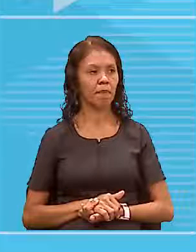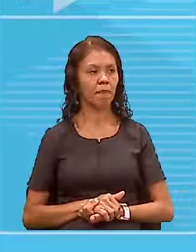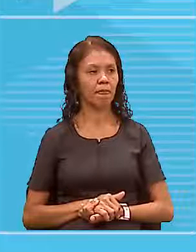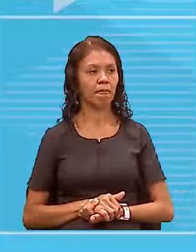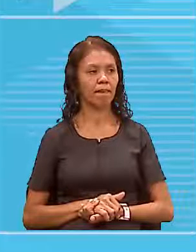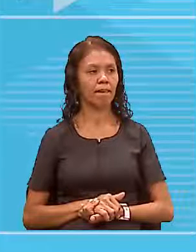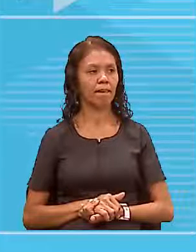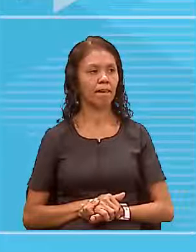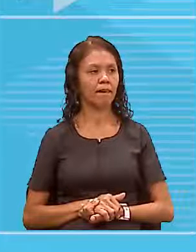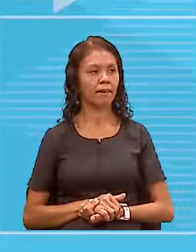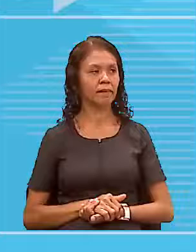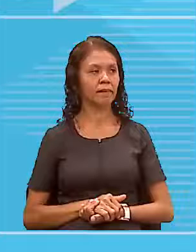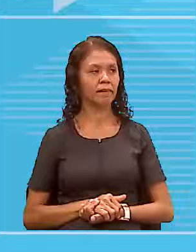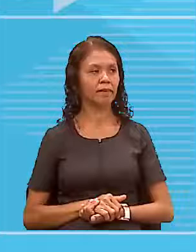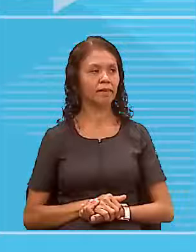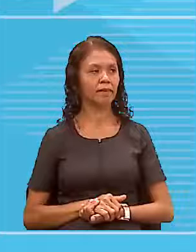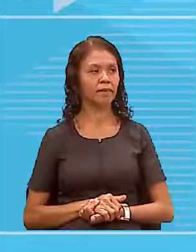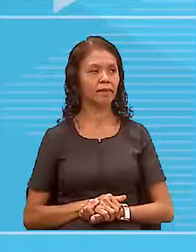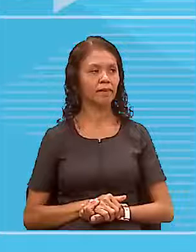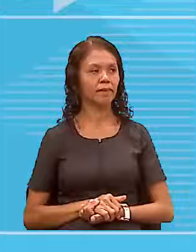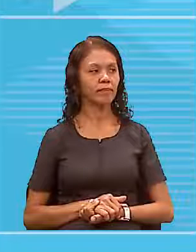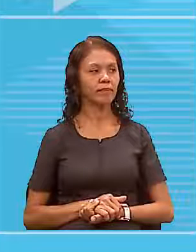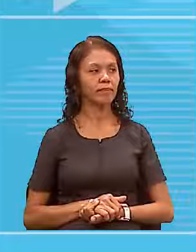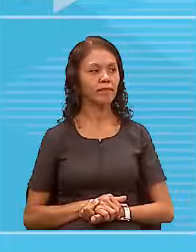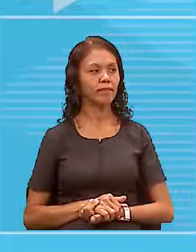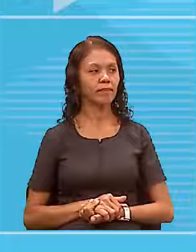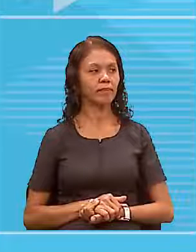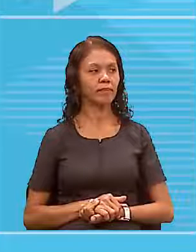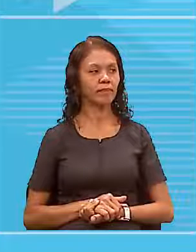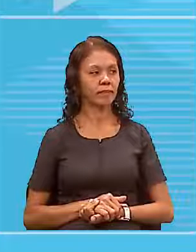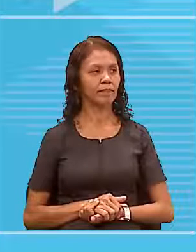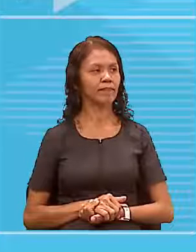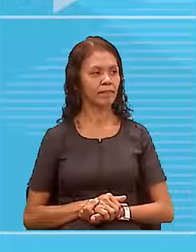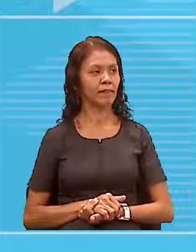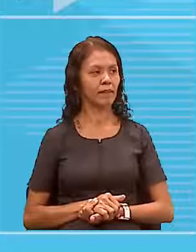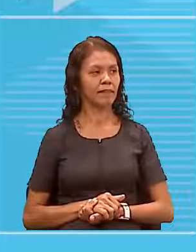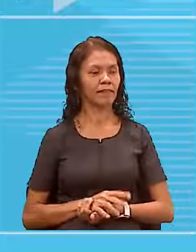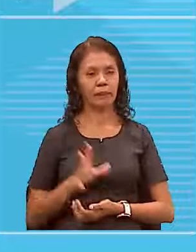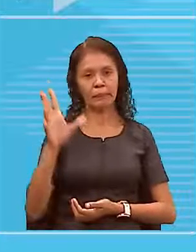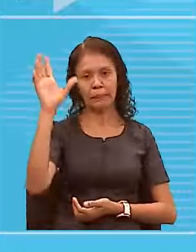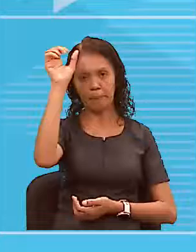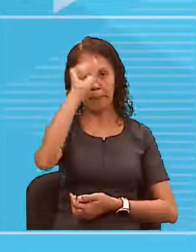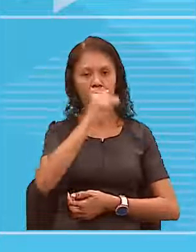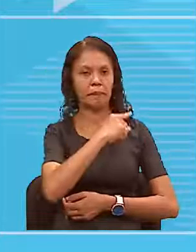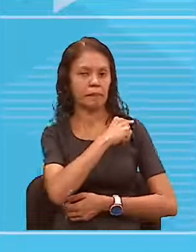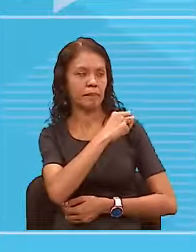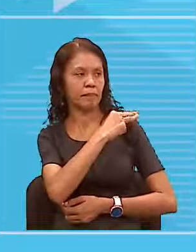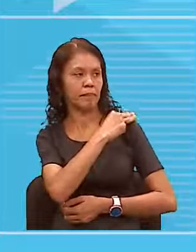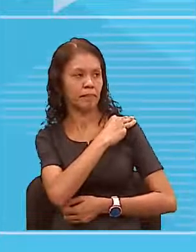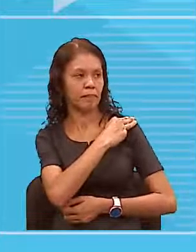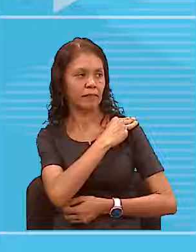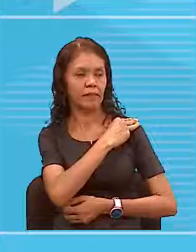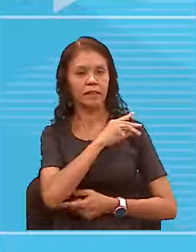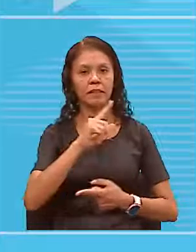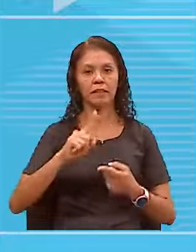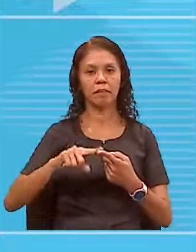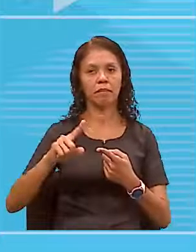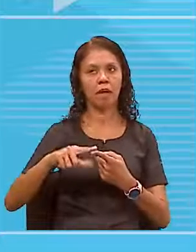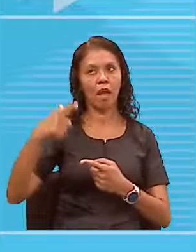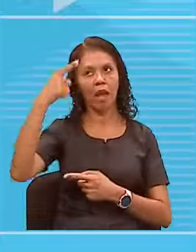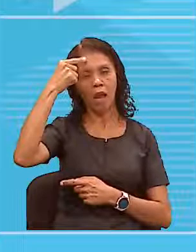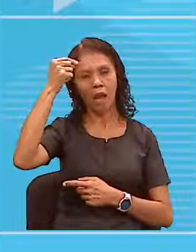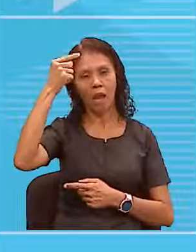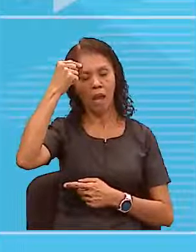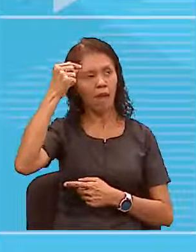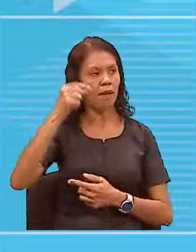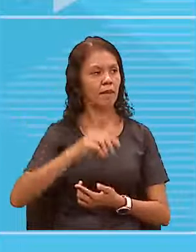Porque quando eu fazia ensino médio, quando eu fiz a graduação, eu ficava me